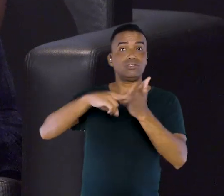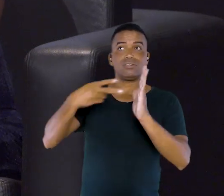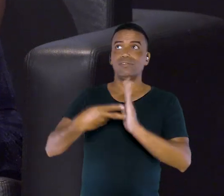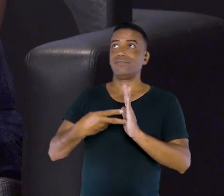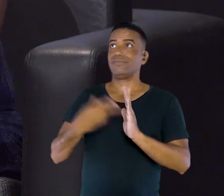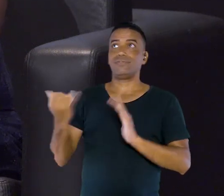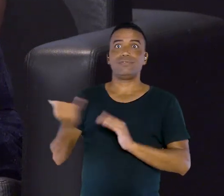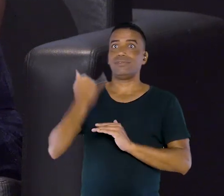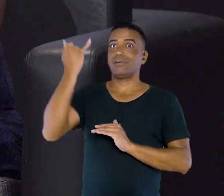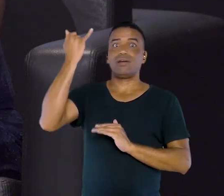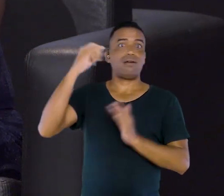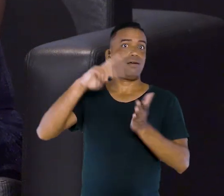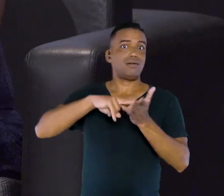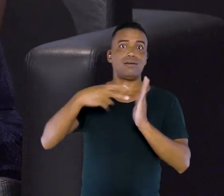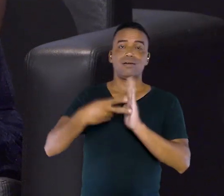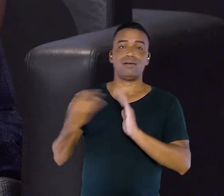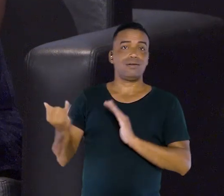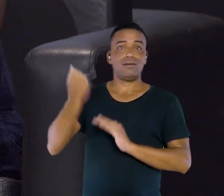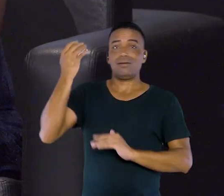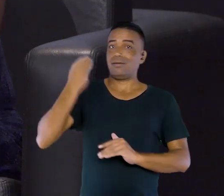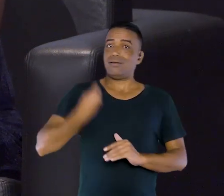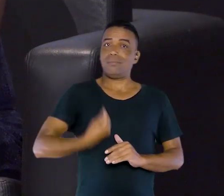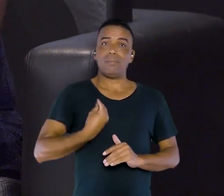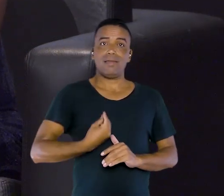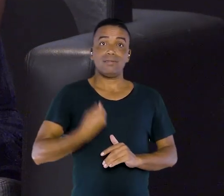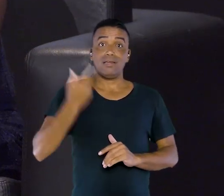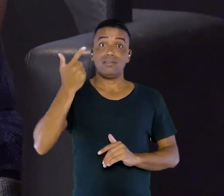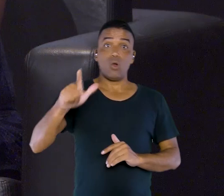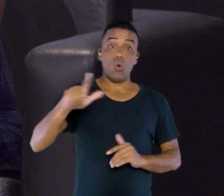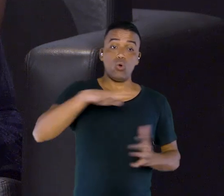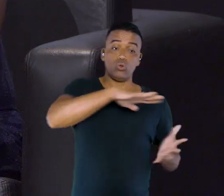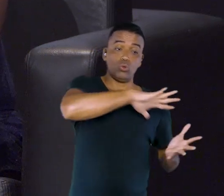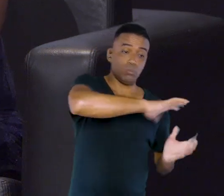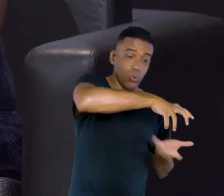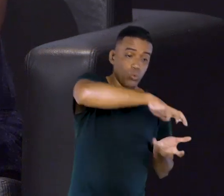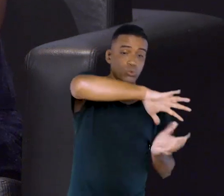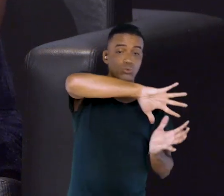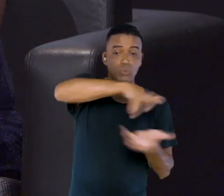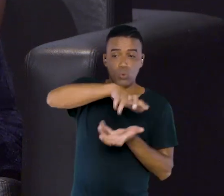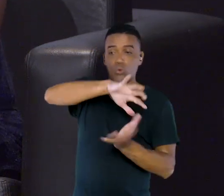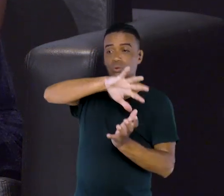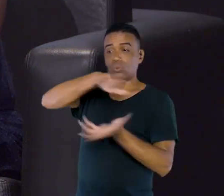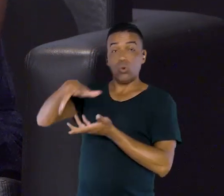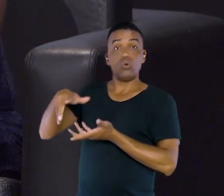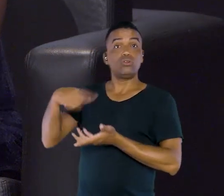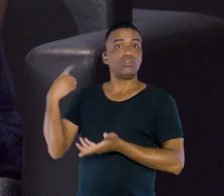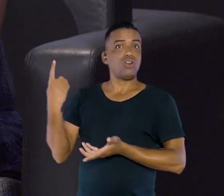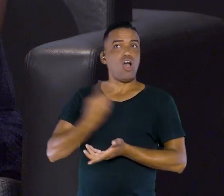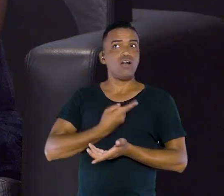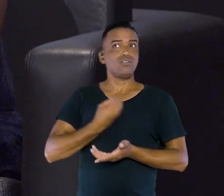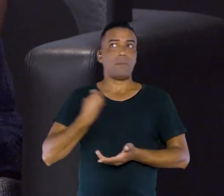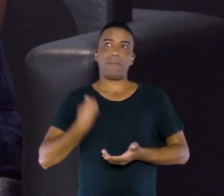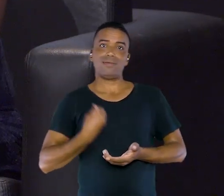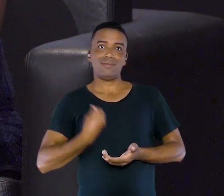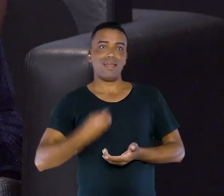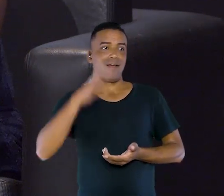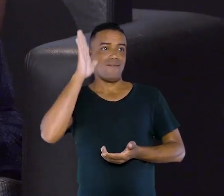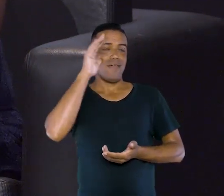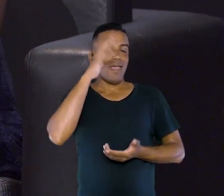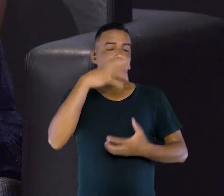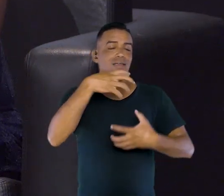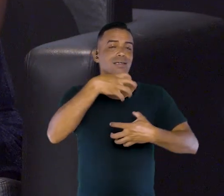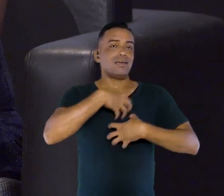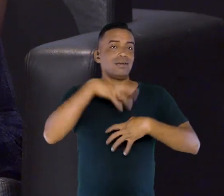significado importante, né? Dessa presença desses outros mundos que a gente está podendo presenciar e ver